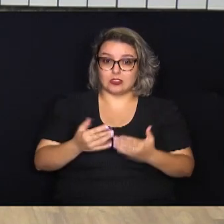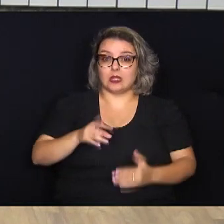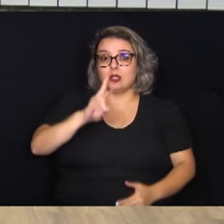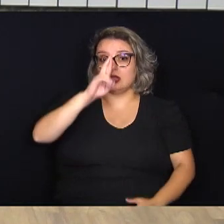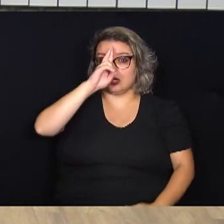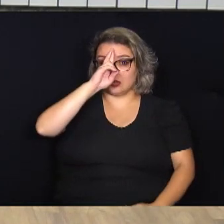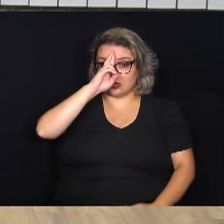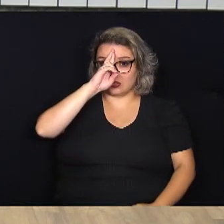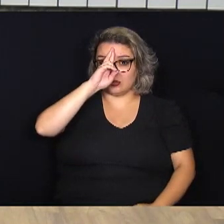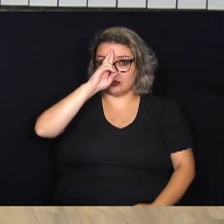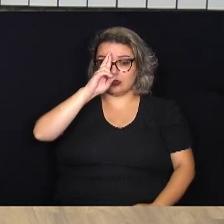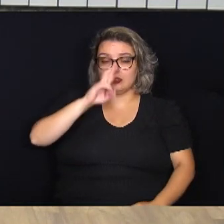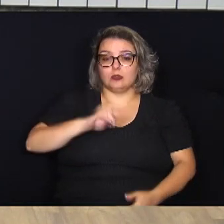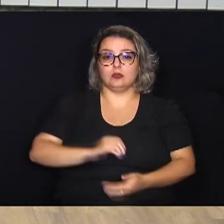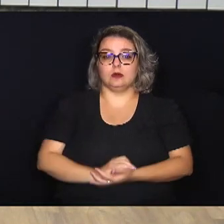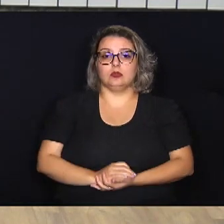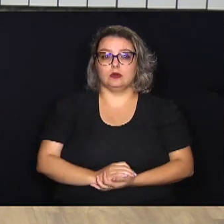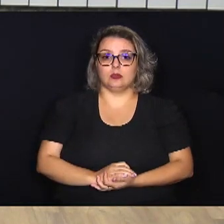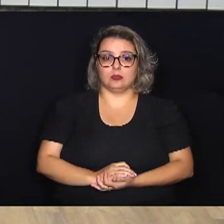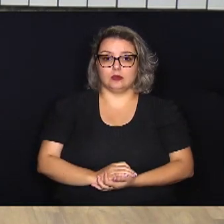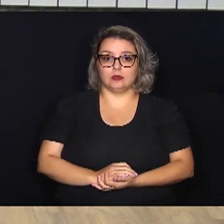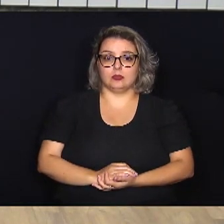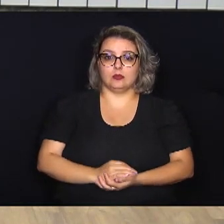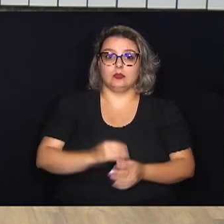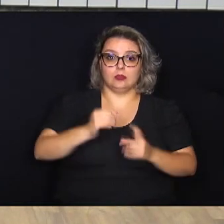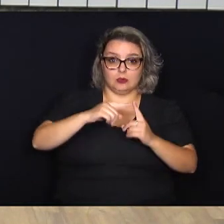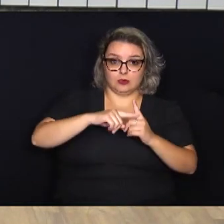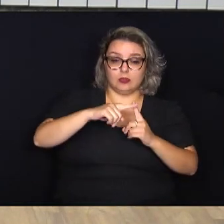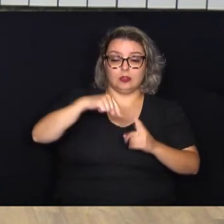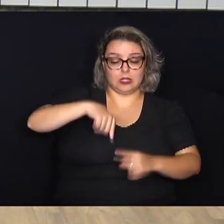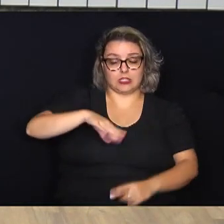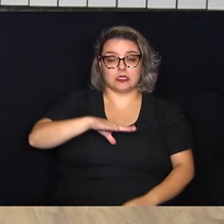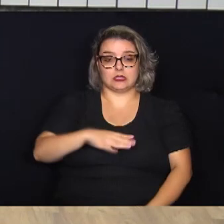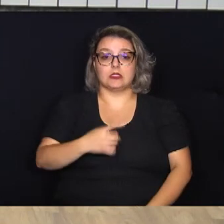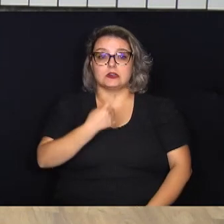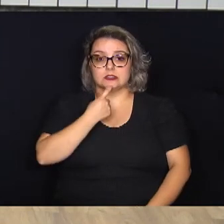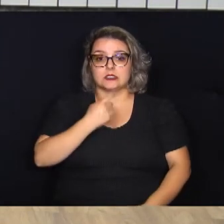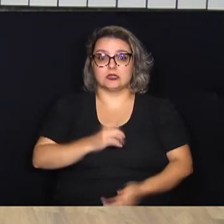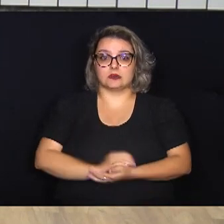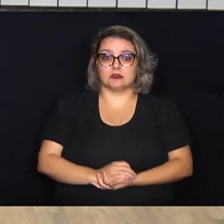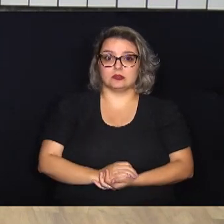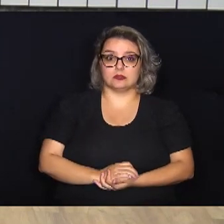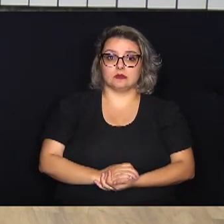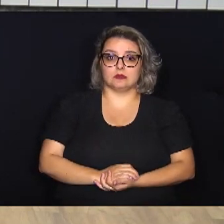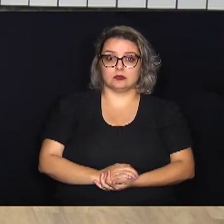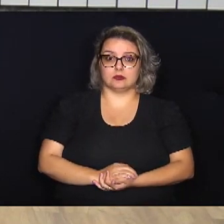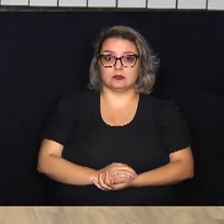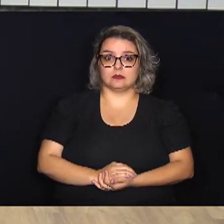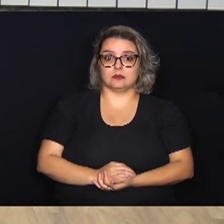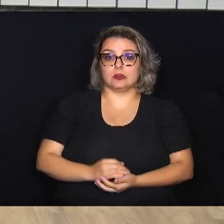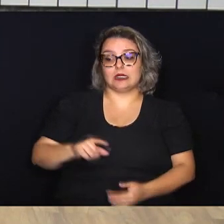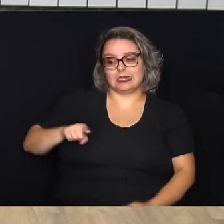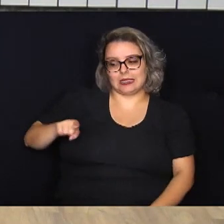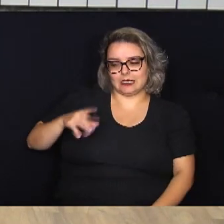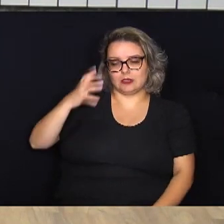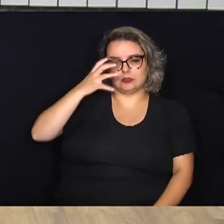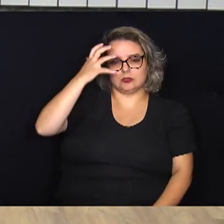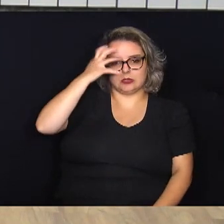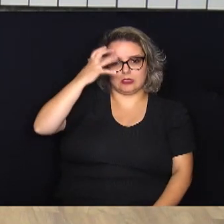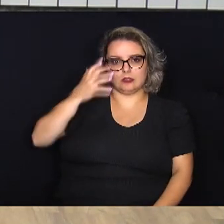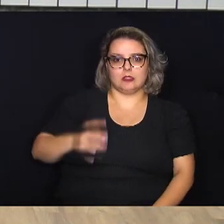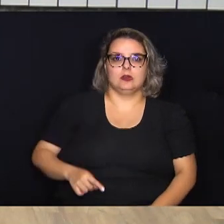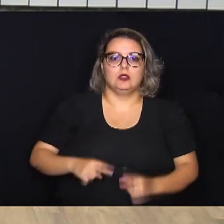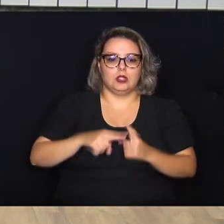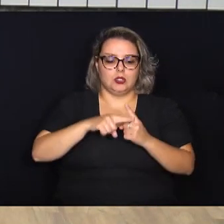meio-dia, lá, um dos medidores que fica aqui na cidade, esse que fica lá no Ciagro do Taquaral, já estava medindo